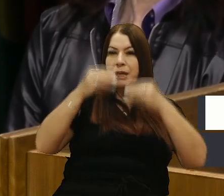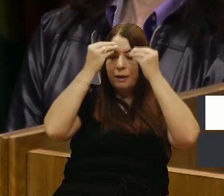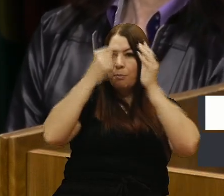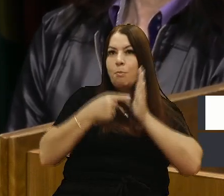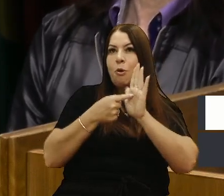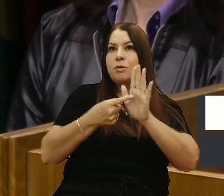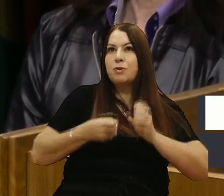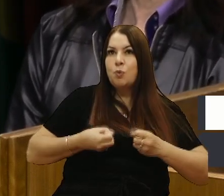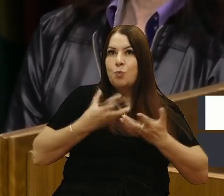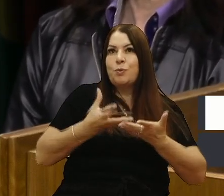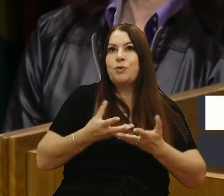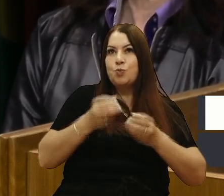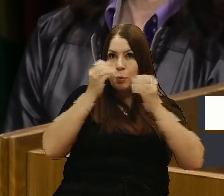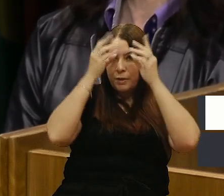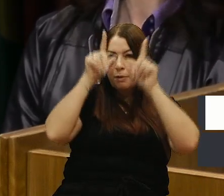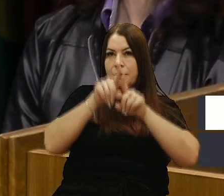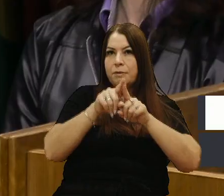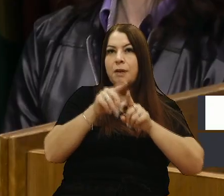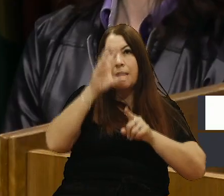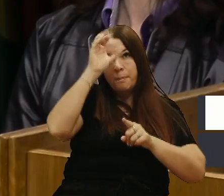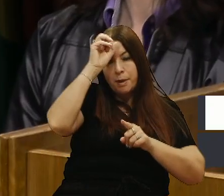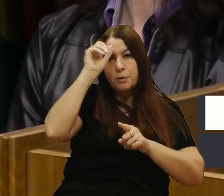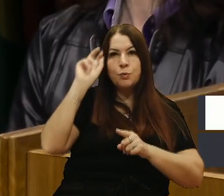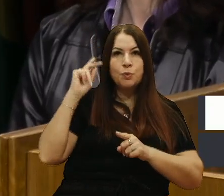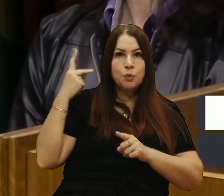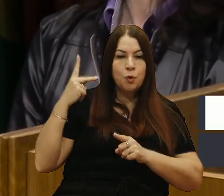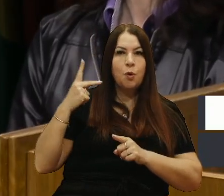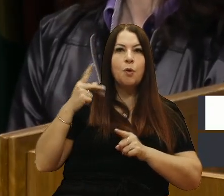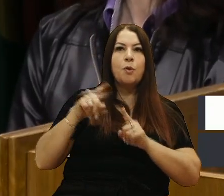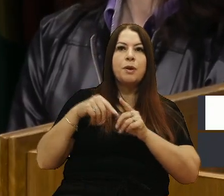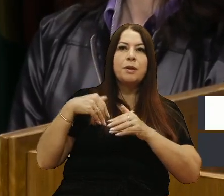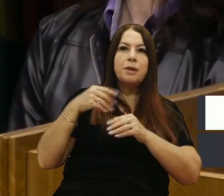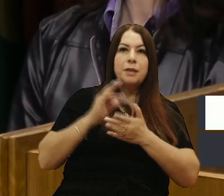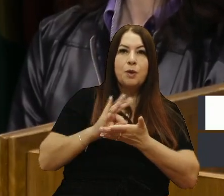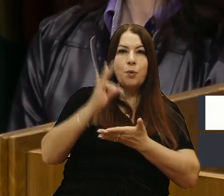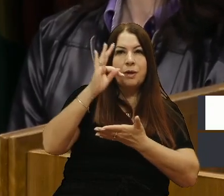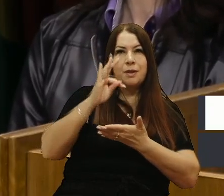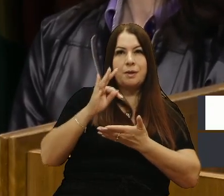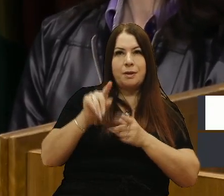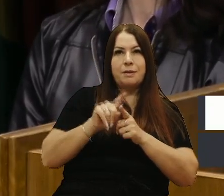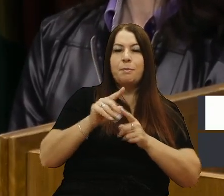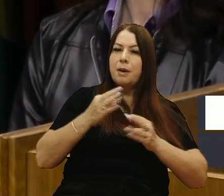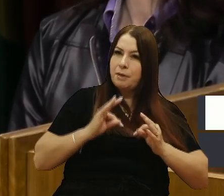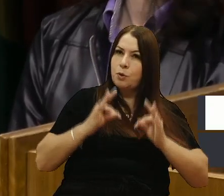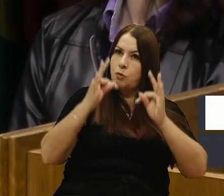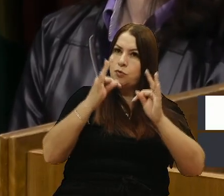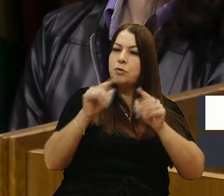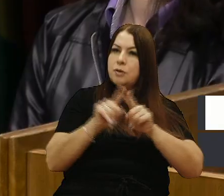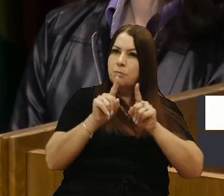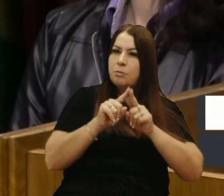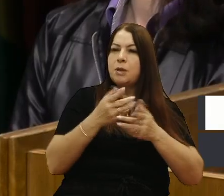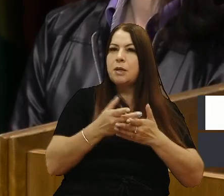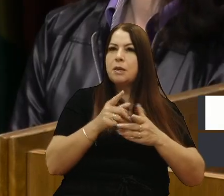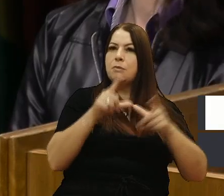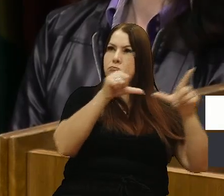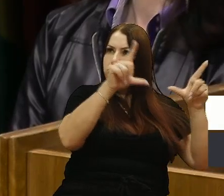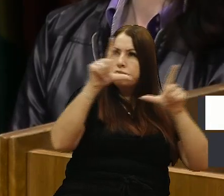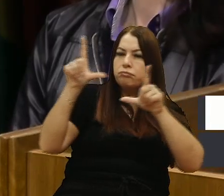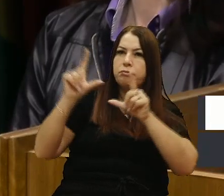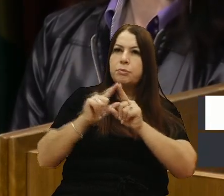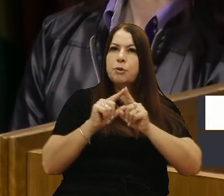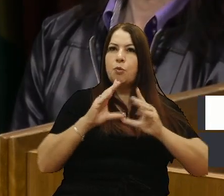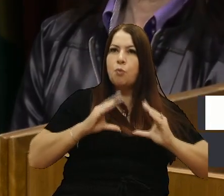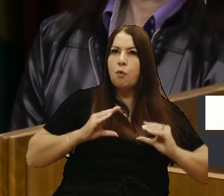transmitir conhecimento. Eles aprendem história e teoria da arte e da arquitetura, as tecnologias, as instalações, as questões de